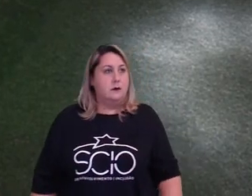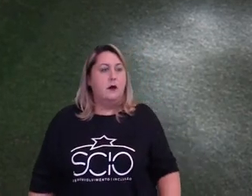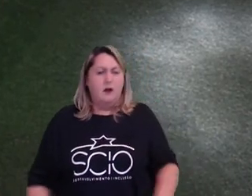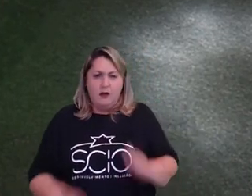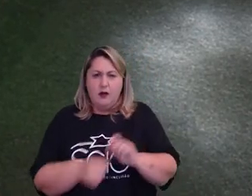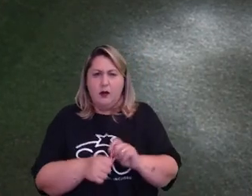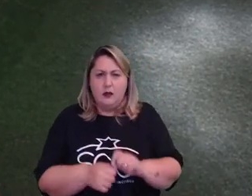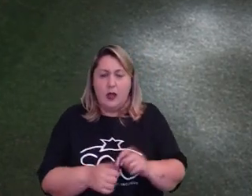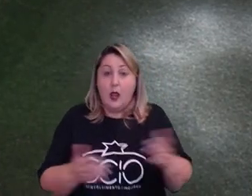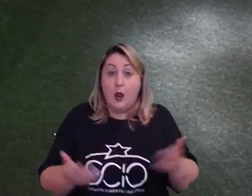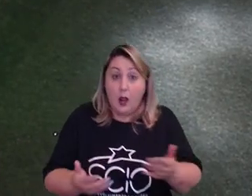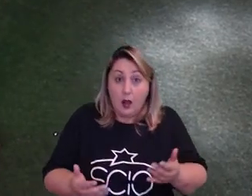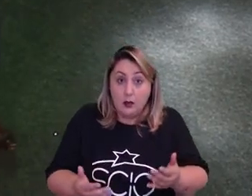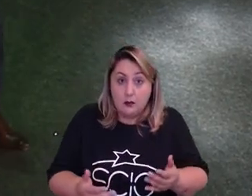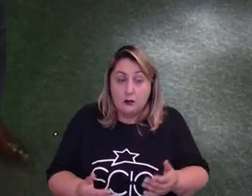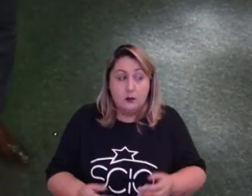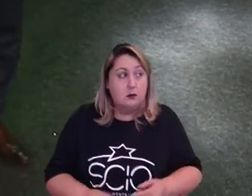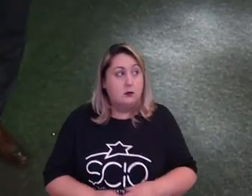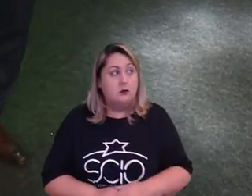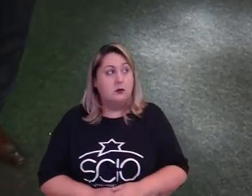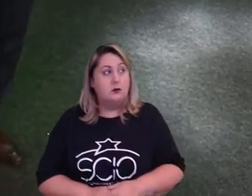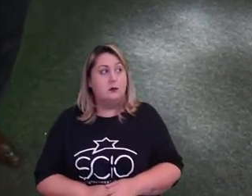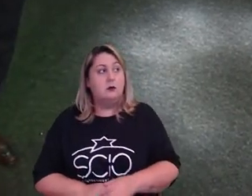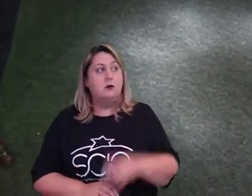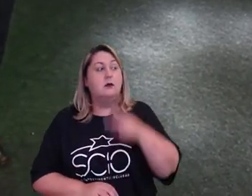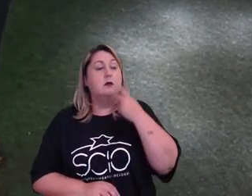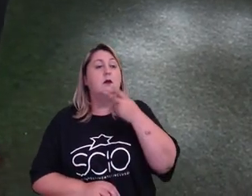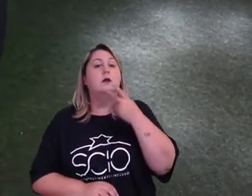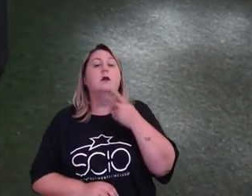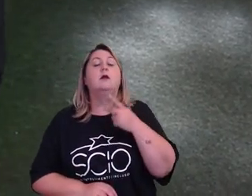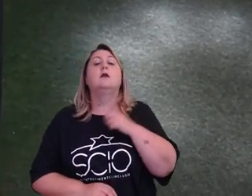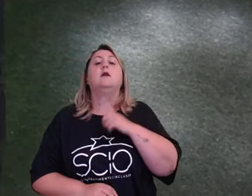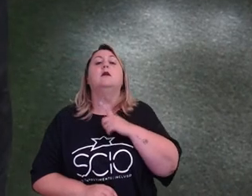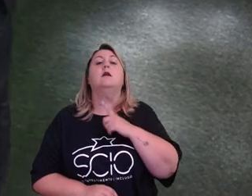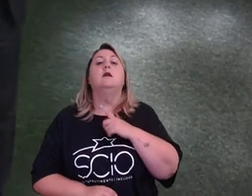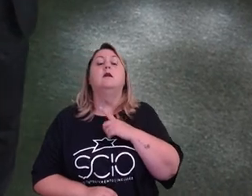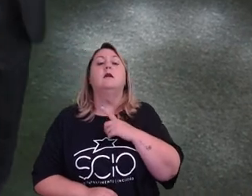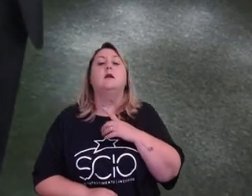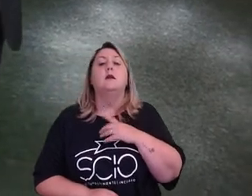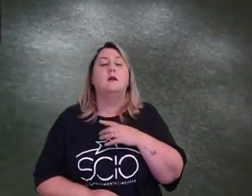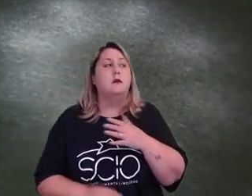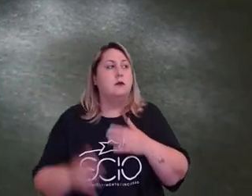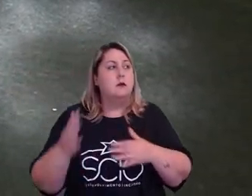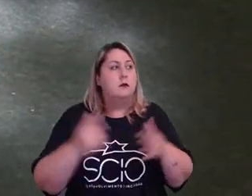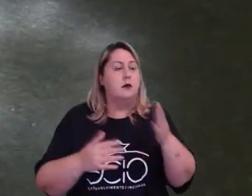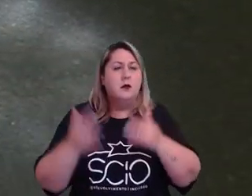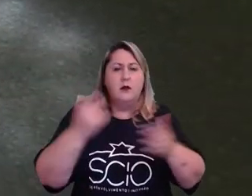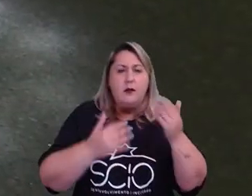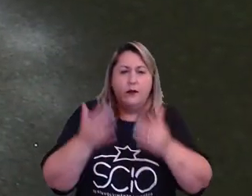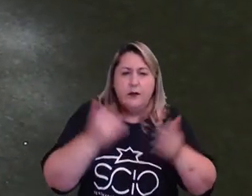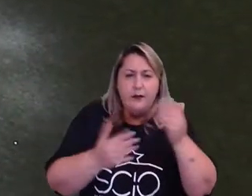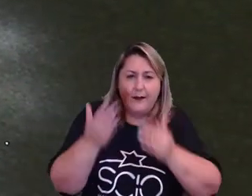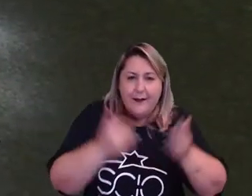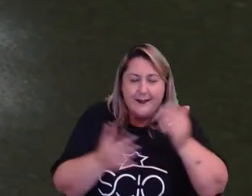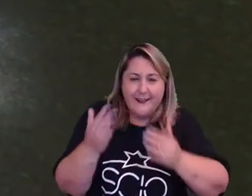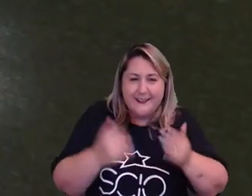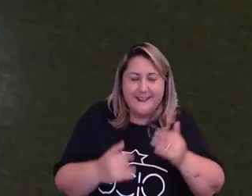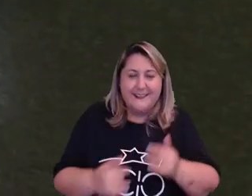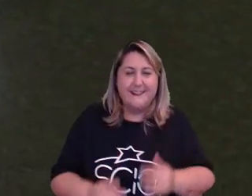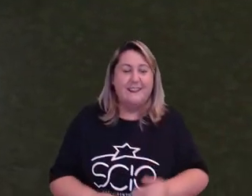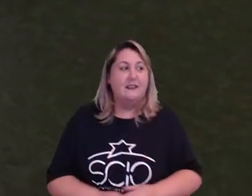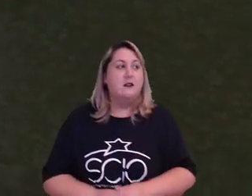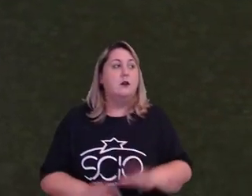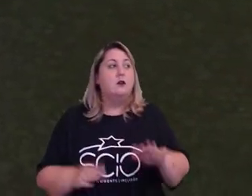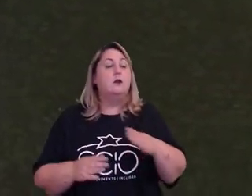você vai? Só se for agora. Só se for agora, eu vou falar com essa galera. Deixa eu pegar aqui, vem pra cá, grua. Vem comigo, pode vir, pode vir. Na hora que